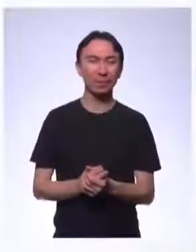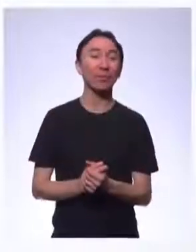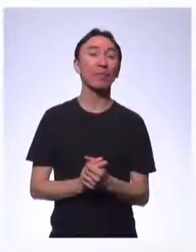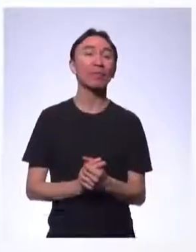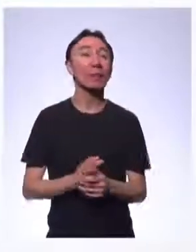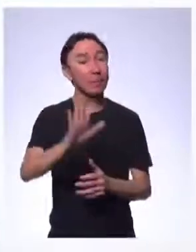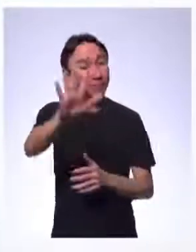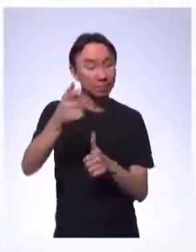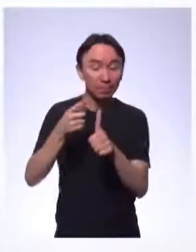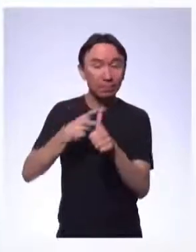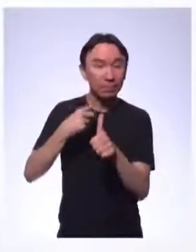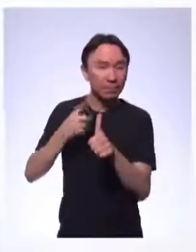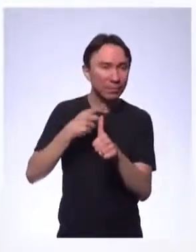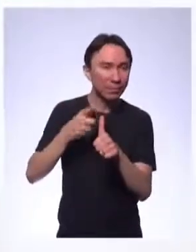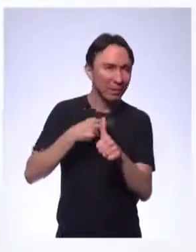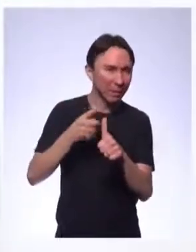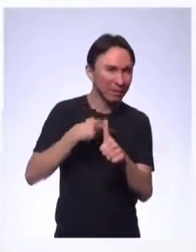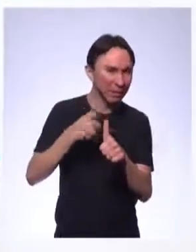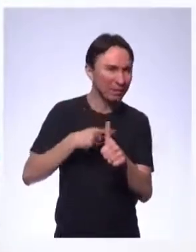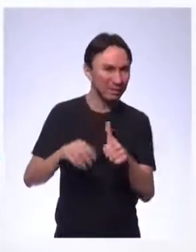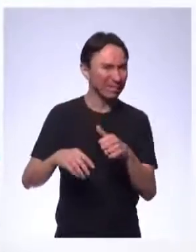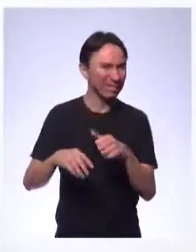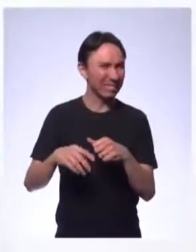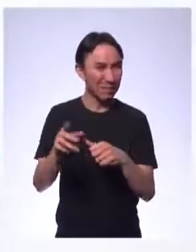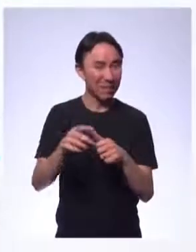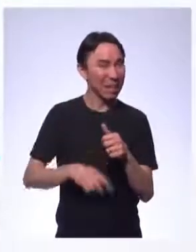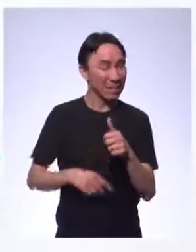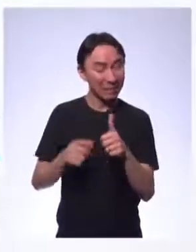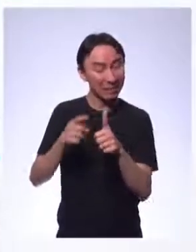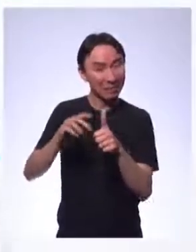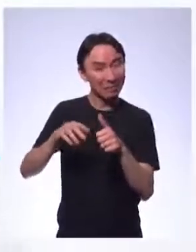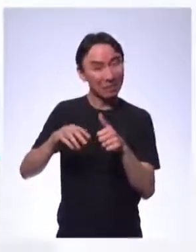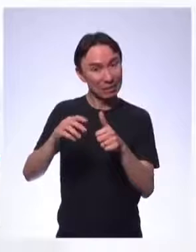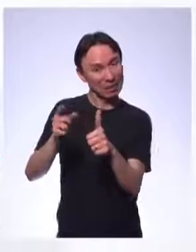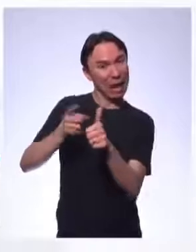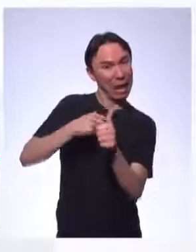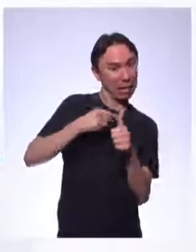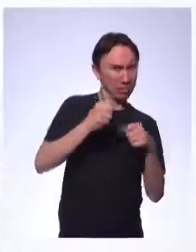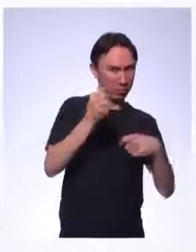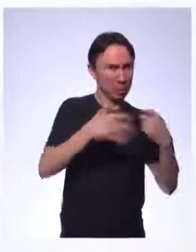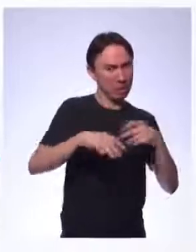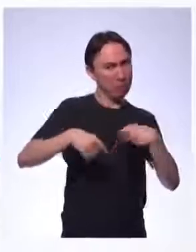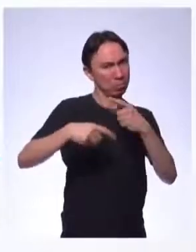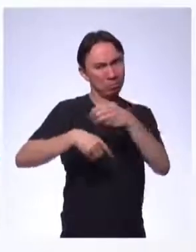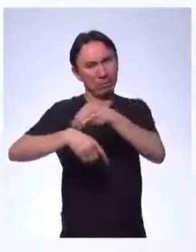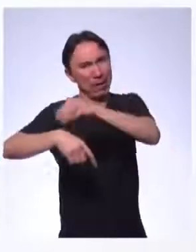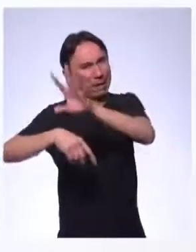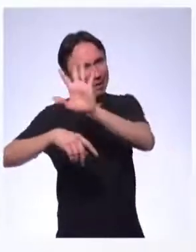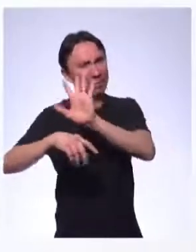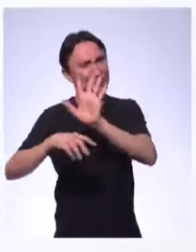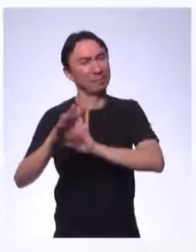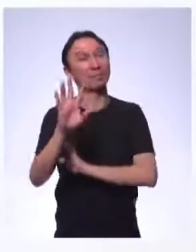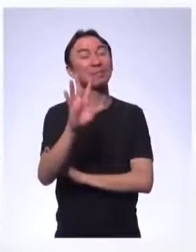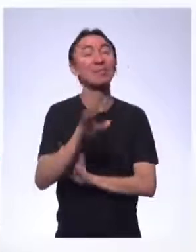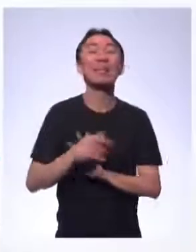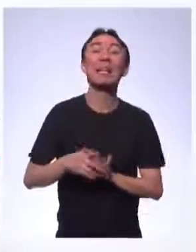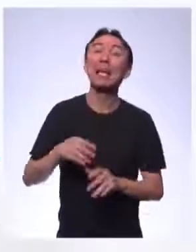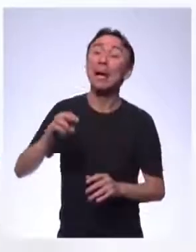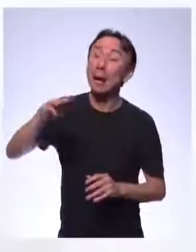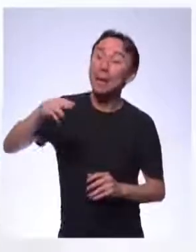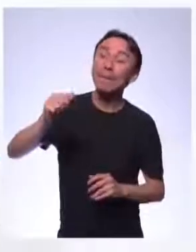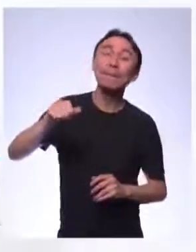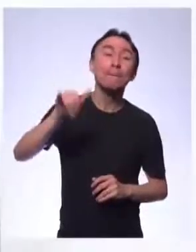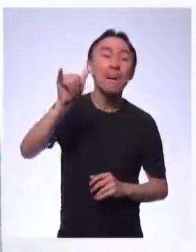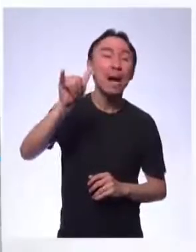Antes de eu falar, porque senão eu vou acabar dando um spoiler para vocês, e aí eu volto depois na Mary Montagu, porque ela vai falar